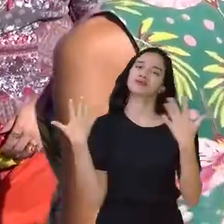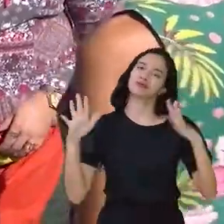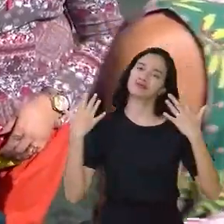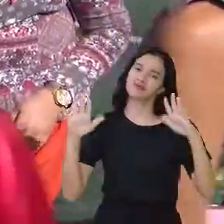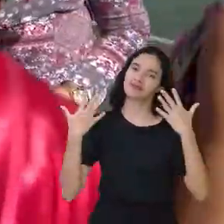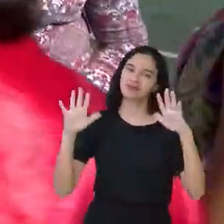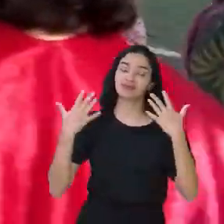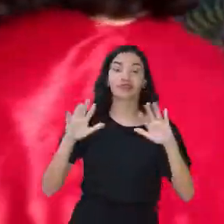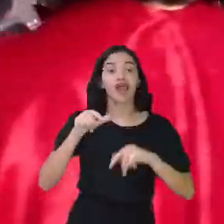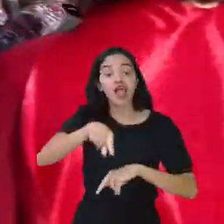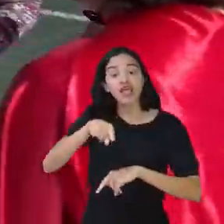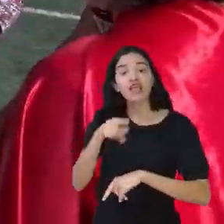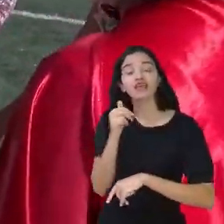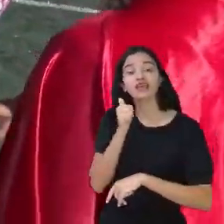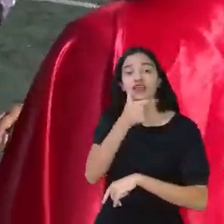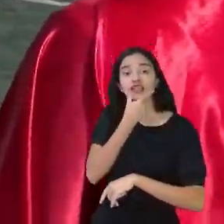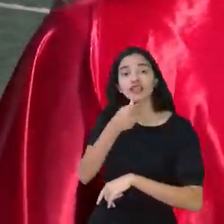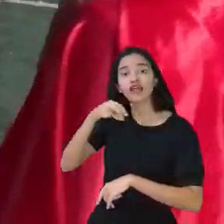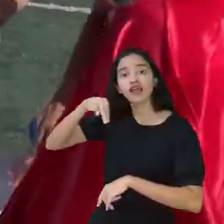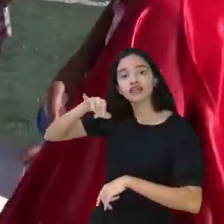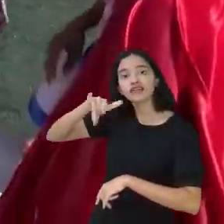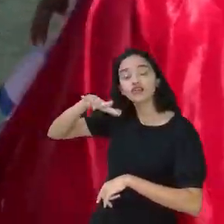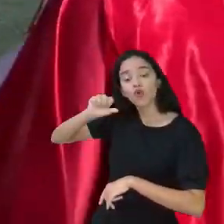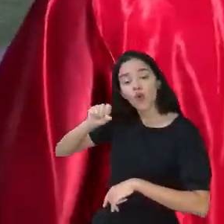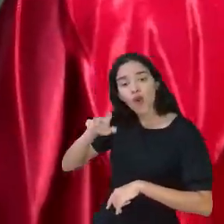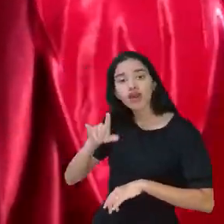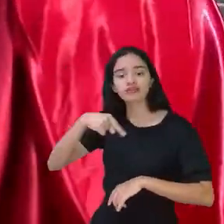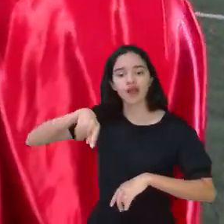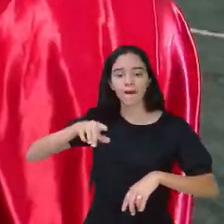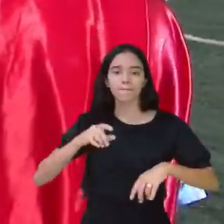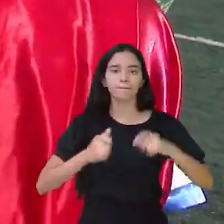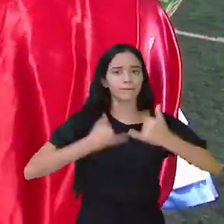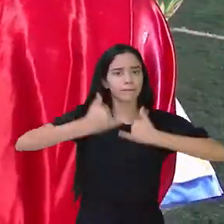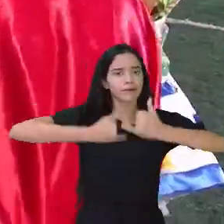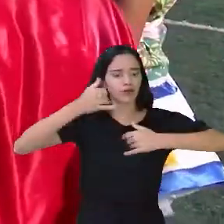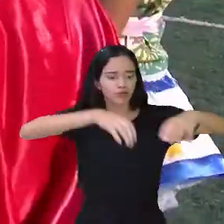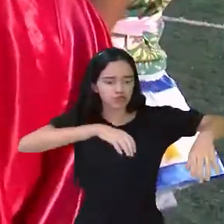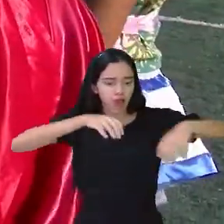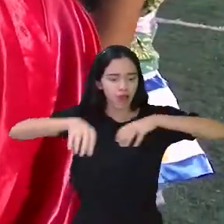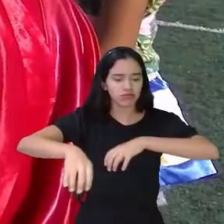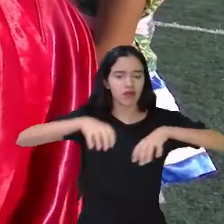e Nicolas E aí Nicolas já brincou de escravos de Jó